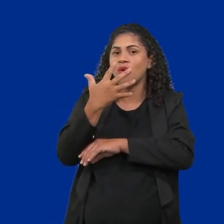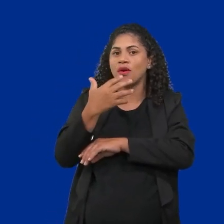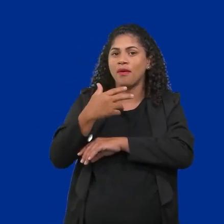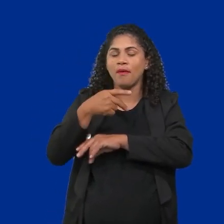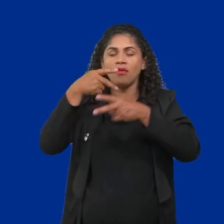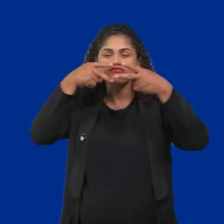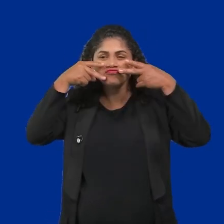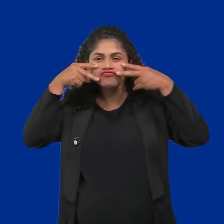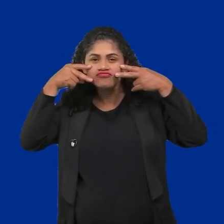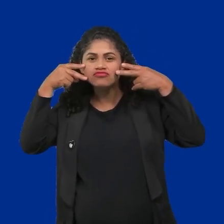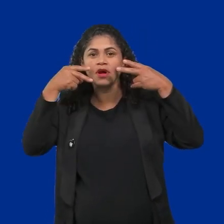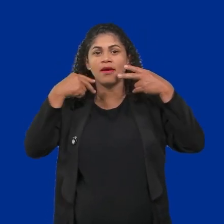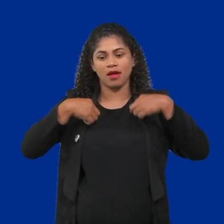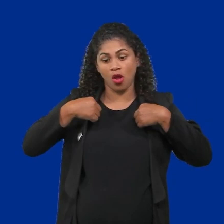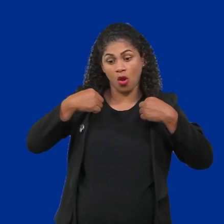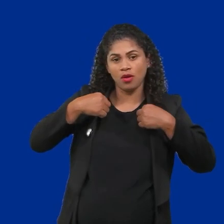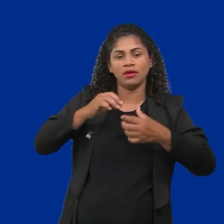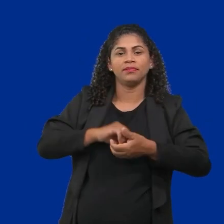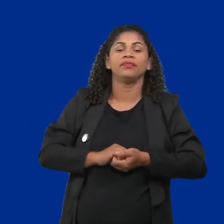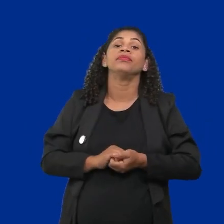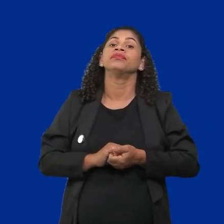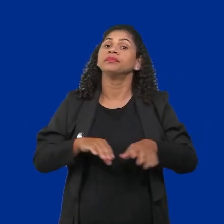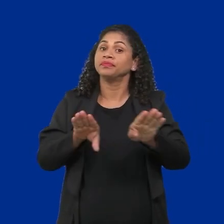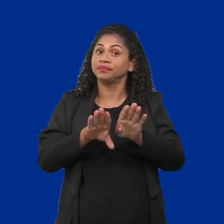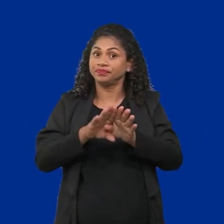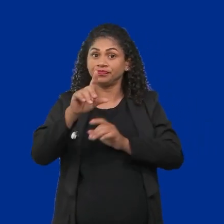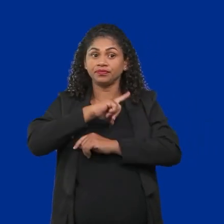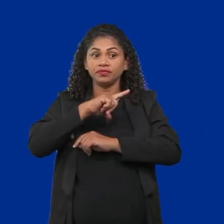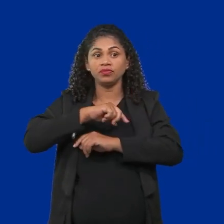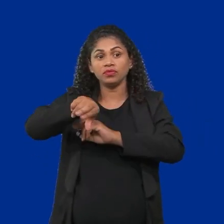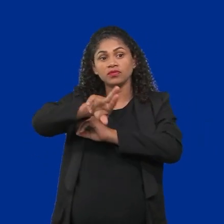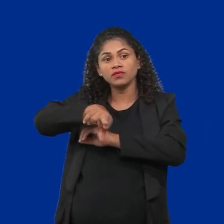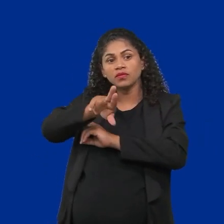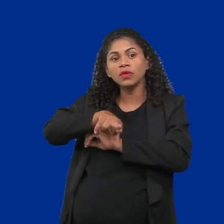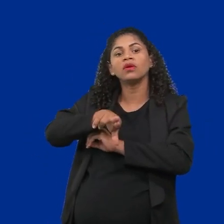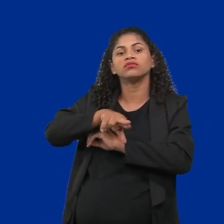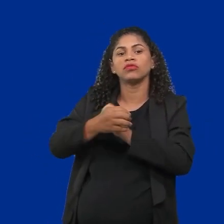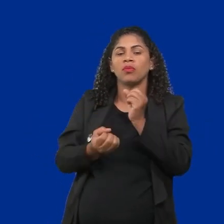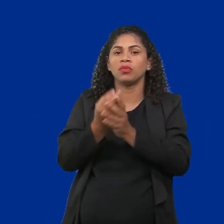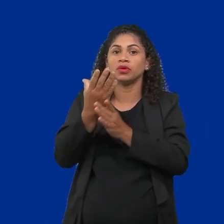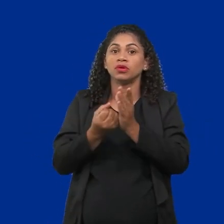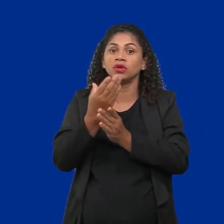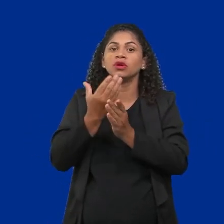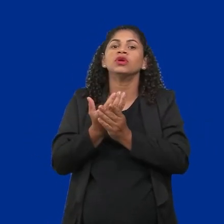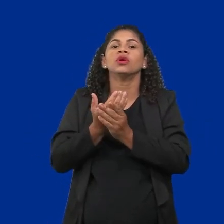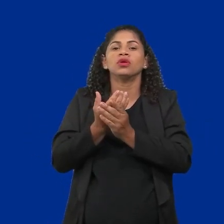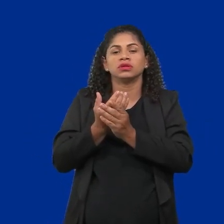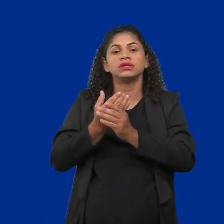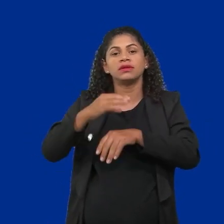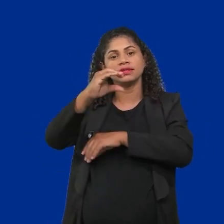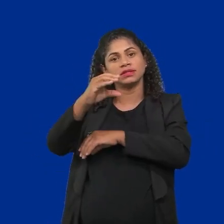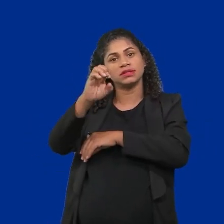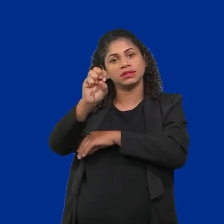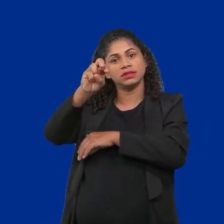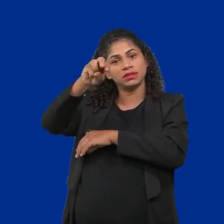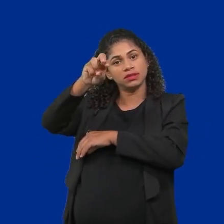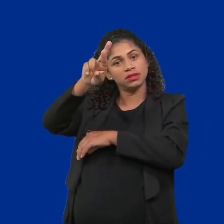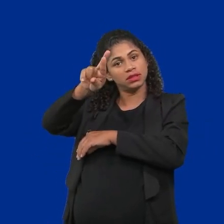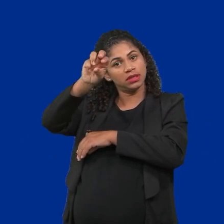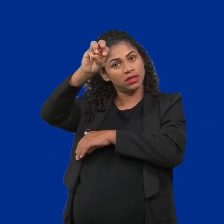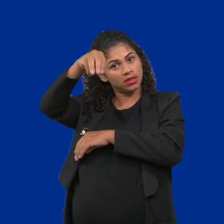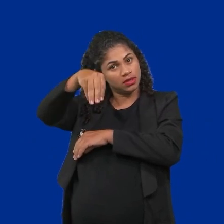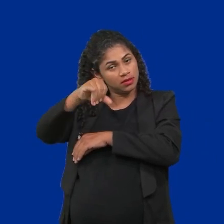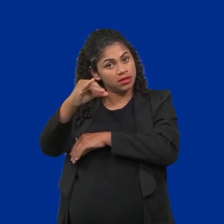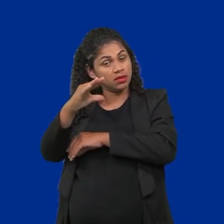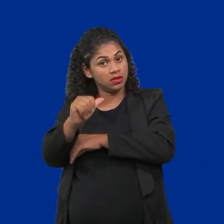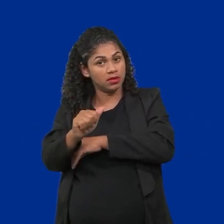Eles também têm ali a produção de cerâmica, né, que é o processo da queima, que é um processo físico também que ocorre, e